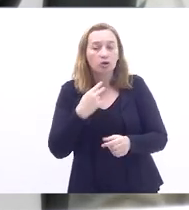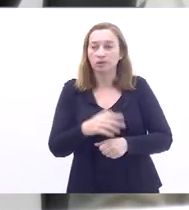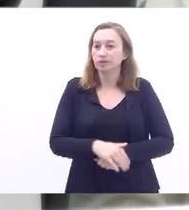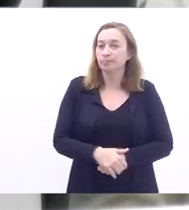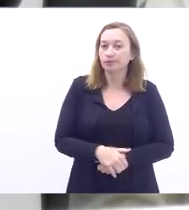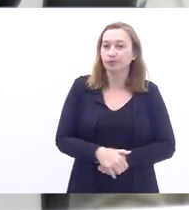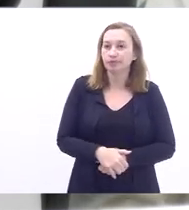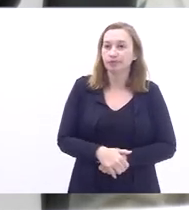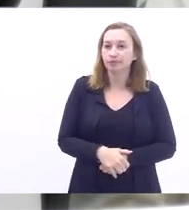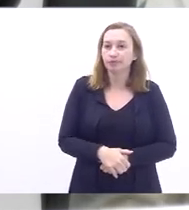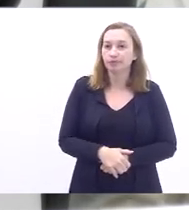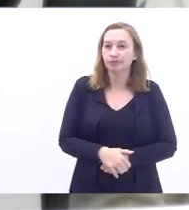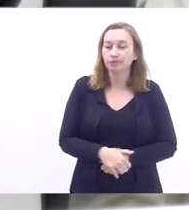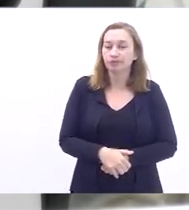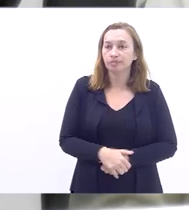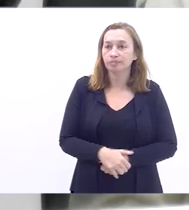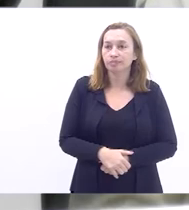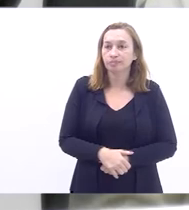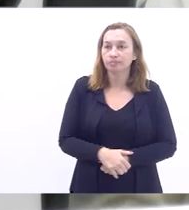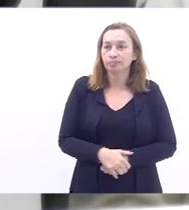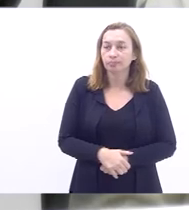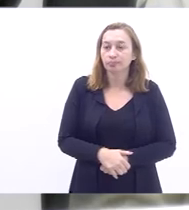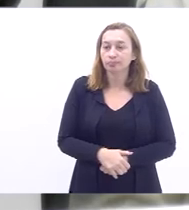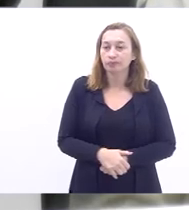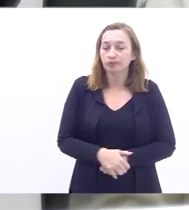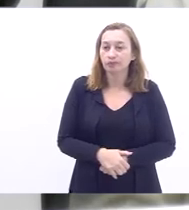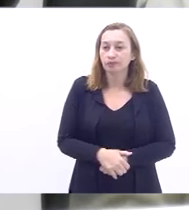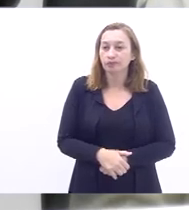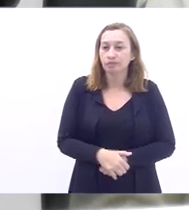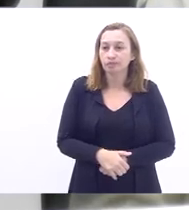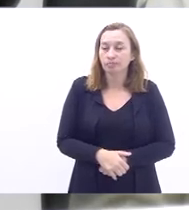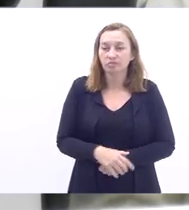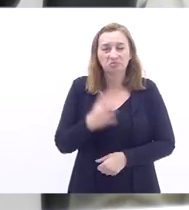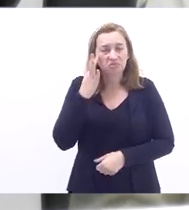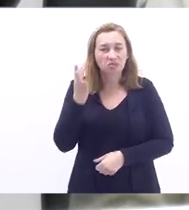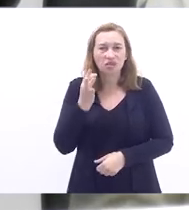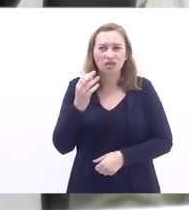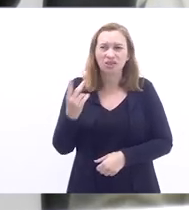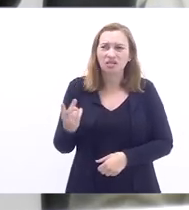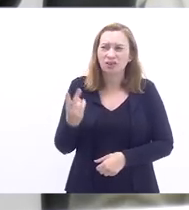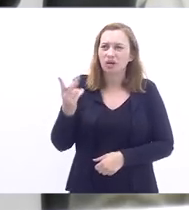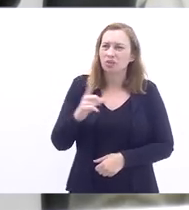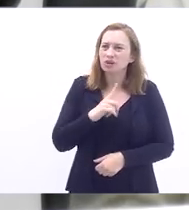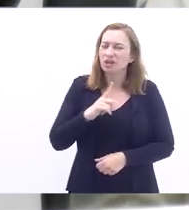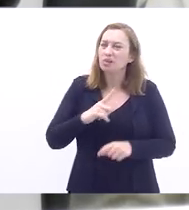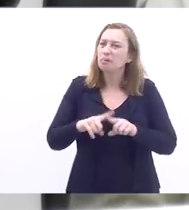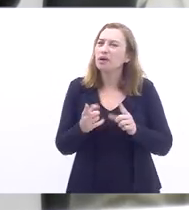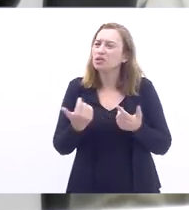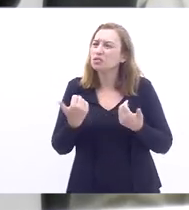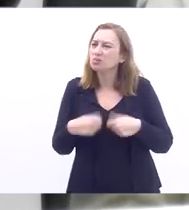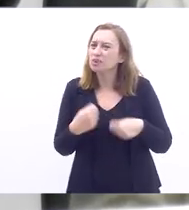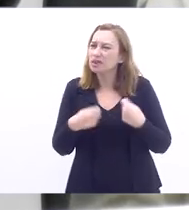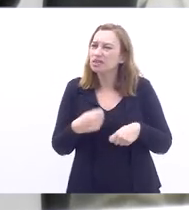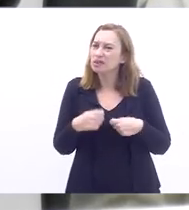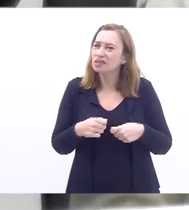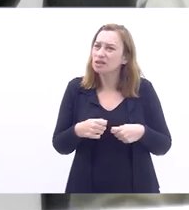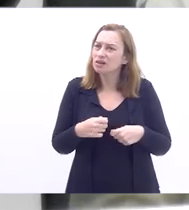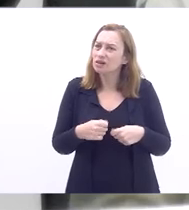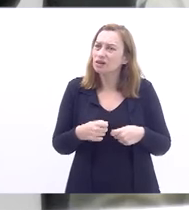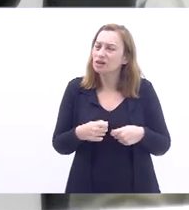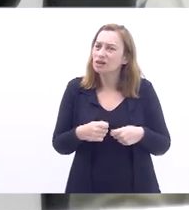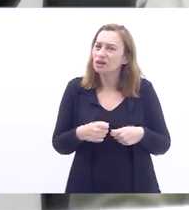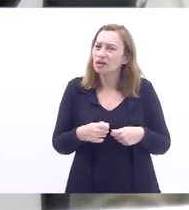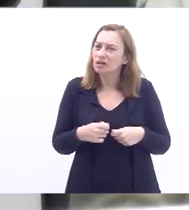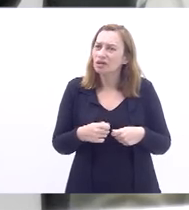não fosse então assim é eu não sei se valeria a pena falar isso mas o que a gente precisa é fechar o